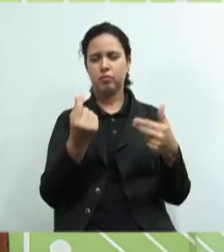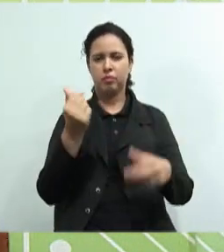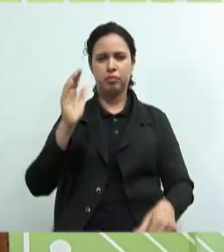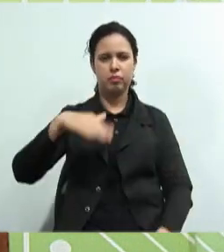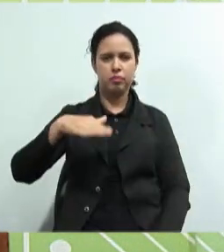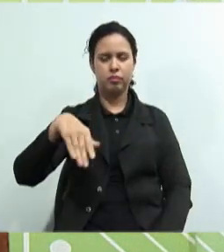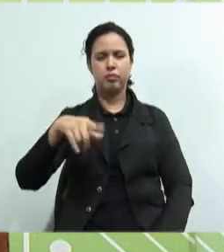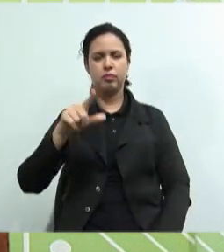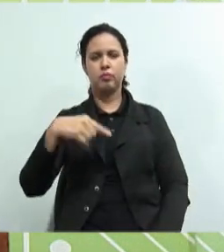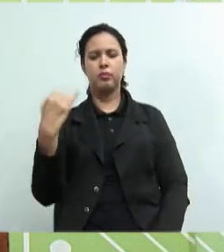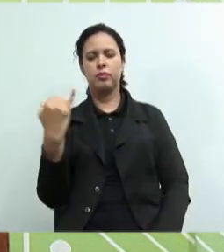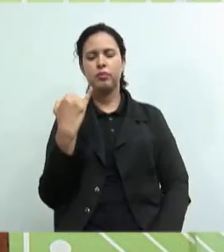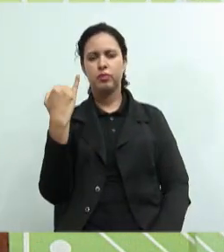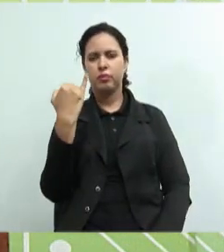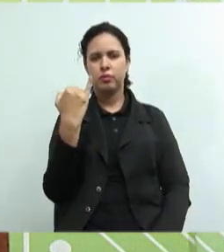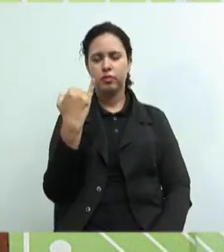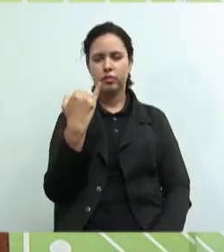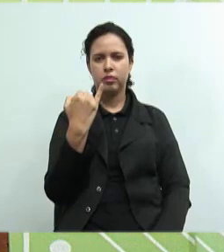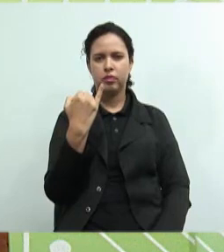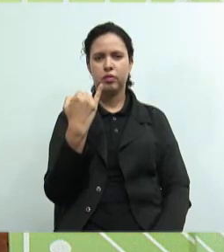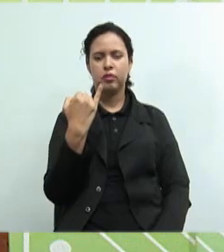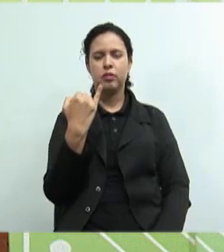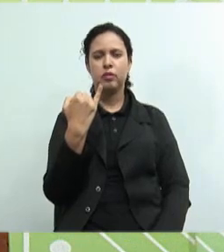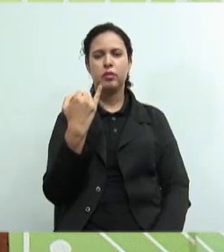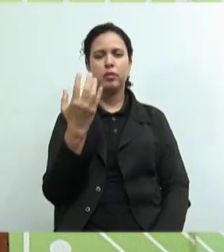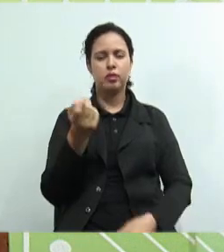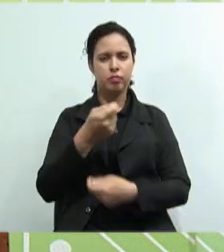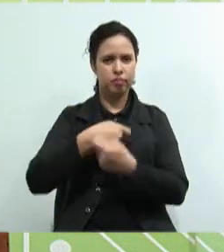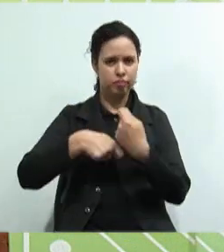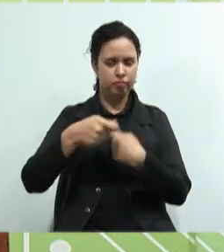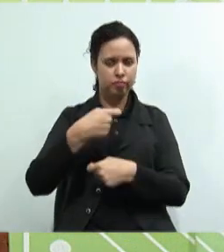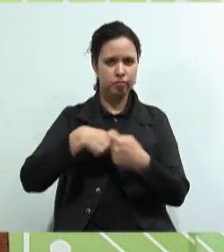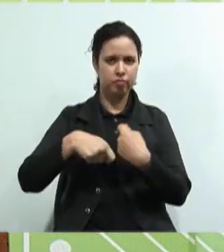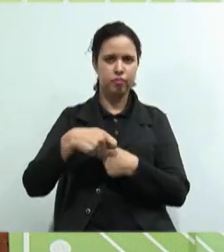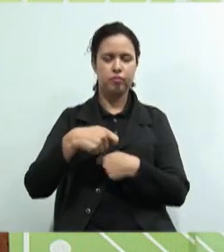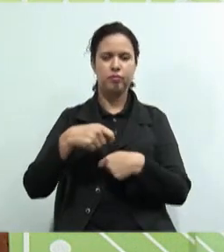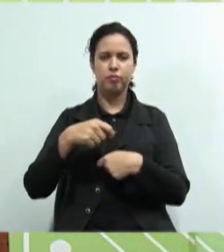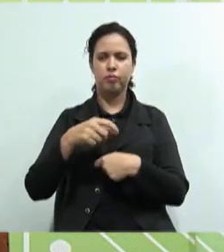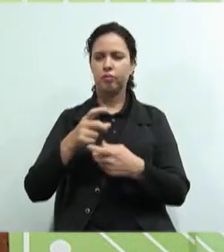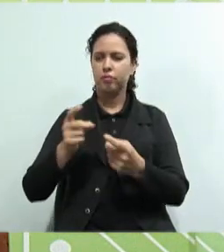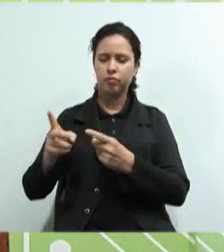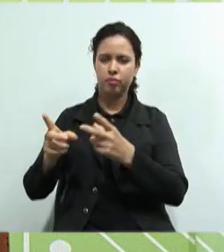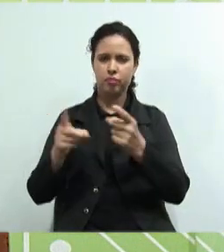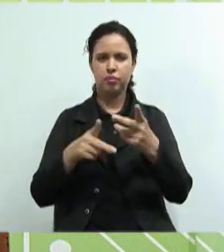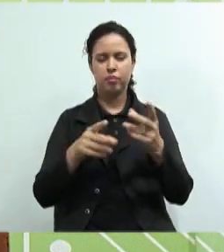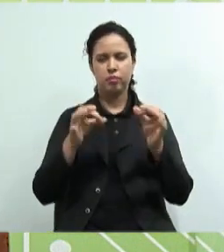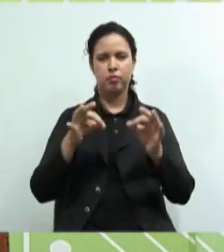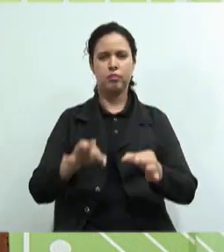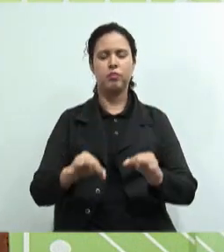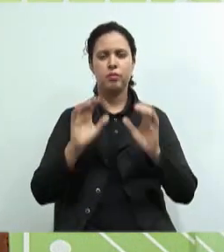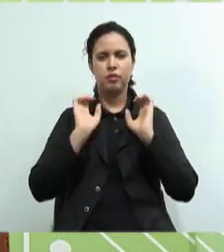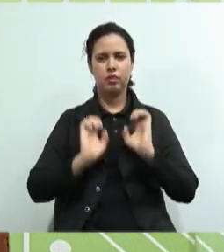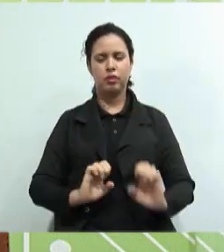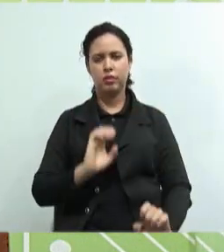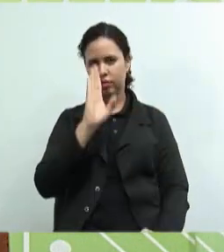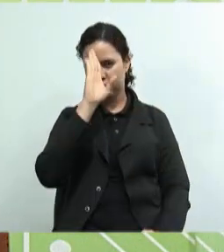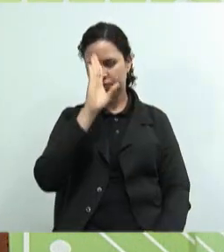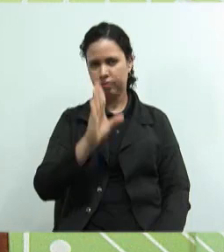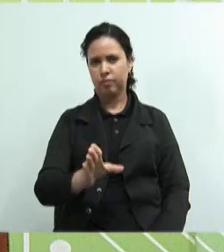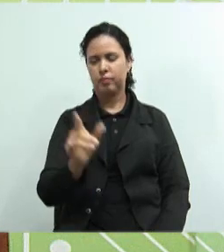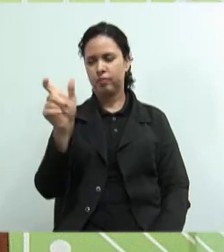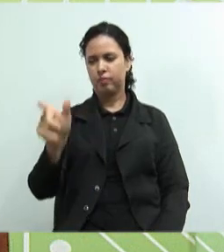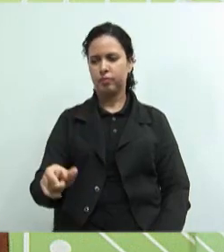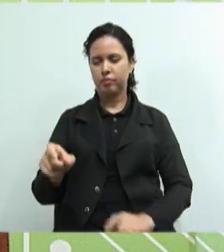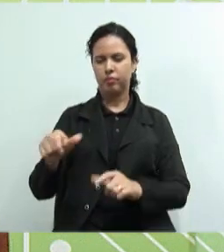importante frisar. Então, esse jogo de comércio justo e ético, onde a gente tem uma relação comercial direta entre produtor